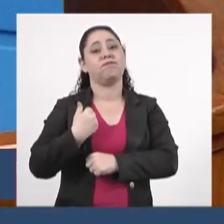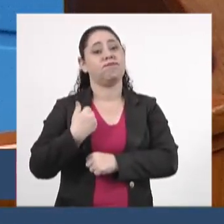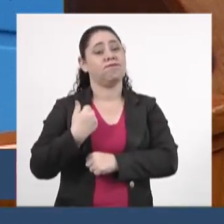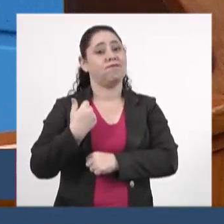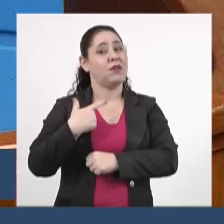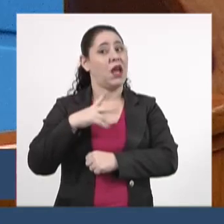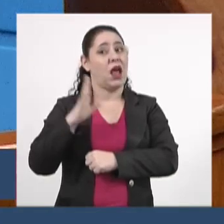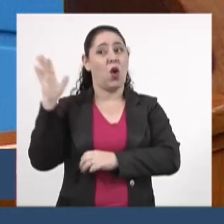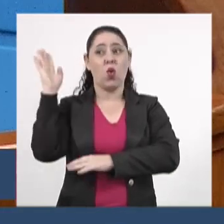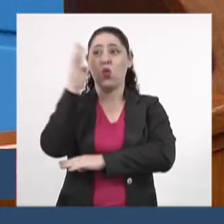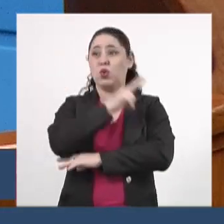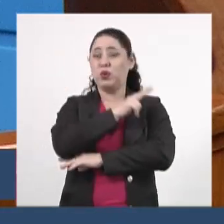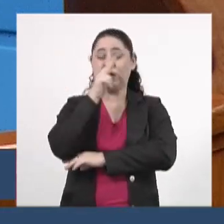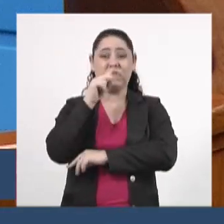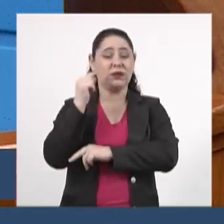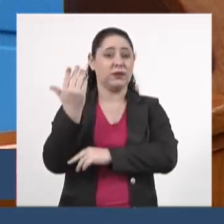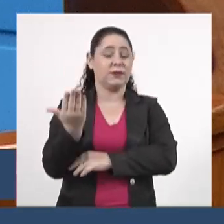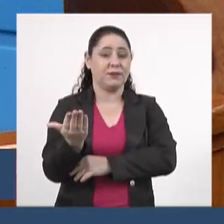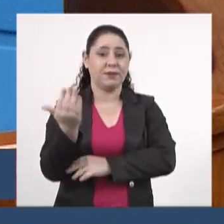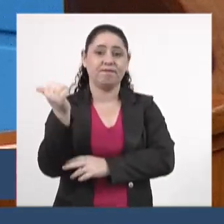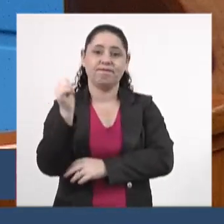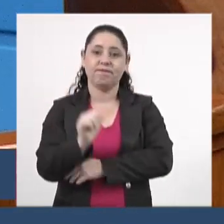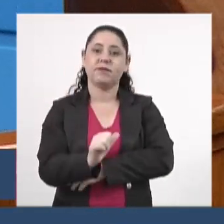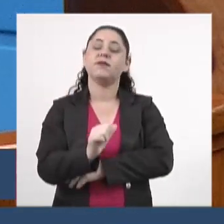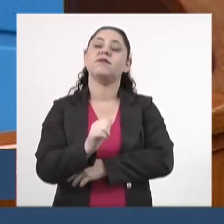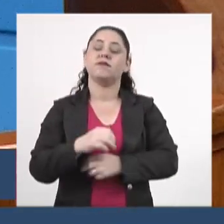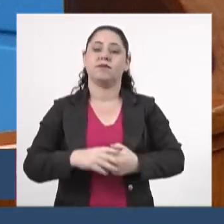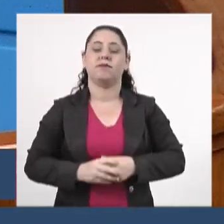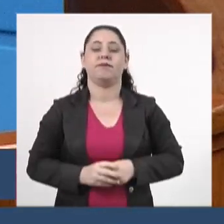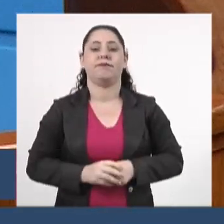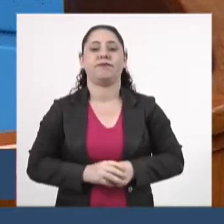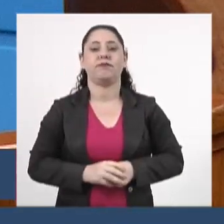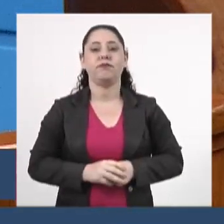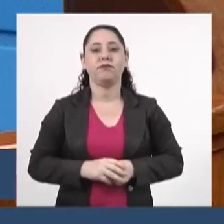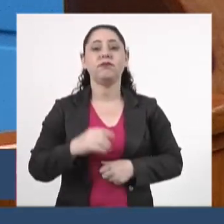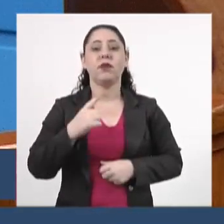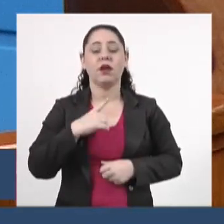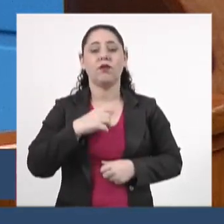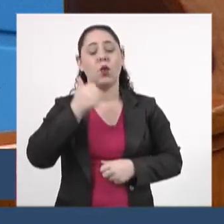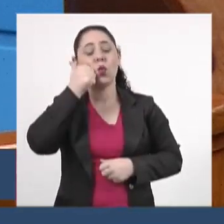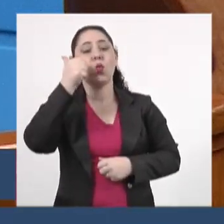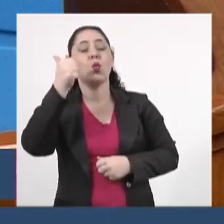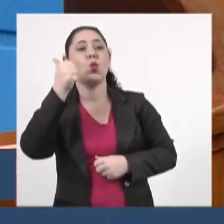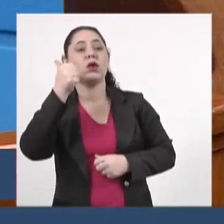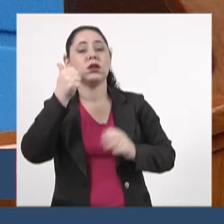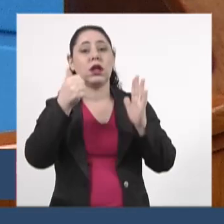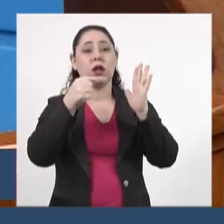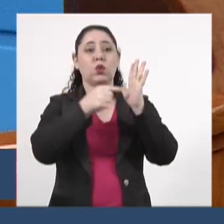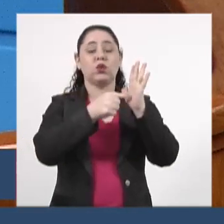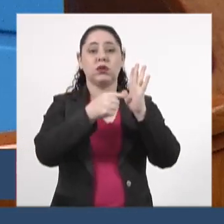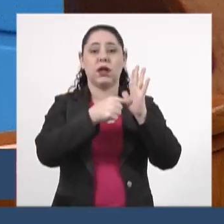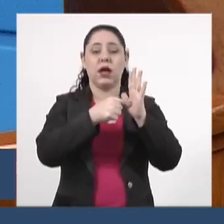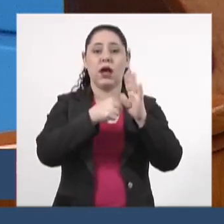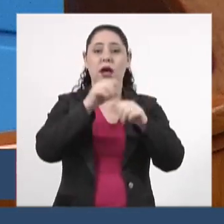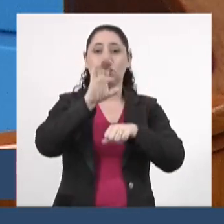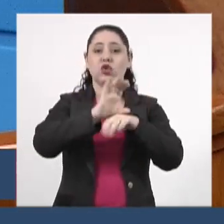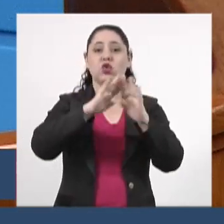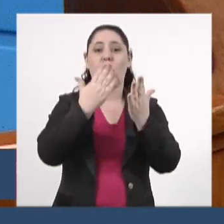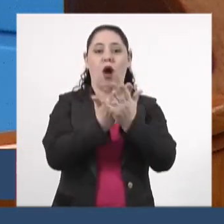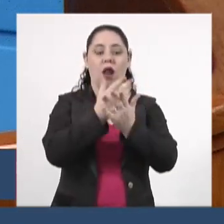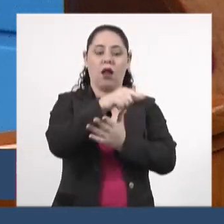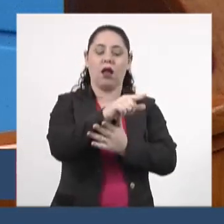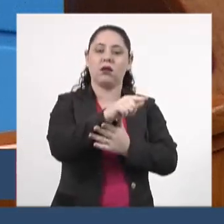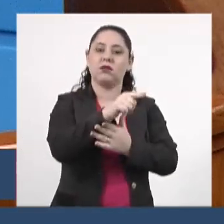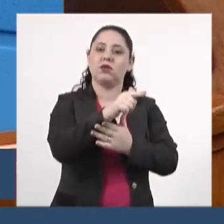era gravíssimo o caso dela. Né? Houve uma denúncia por parte da creche onde ela estudava,